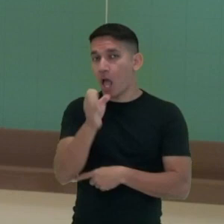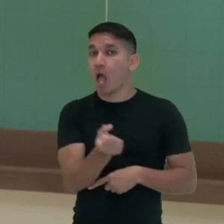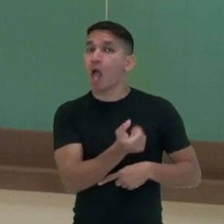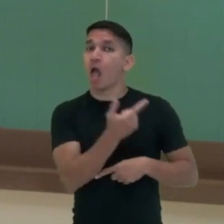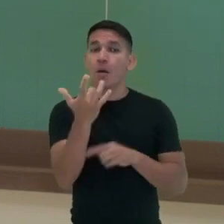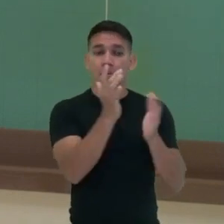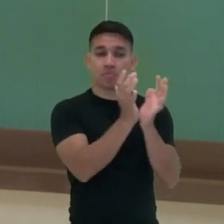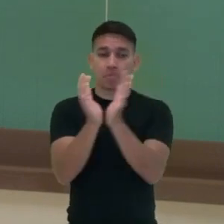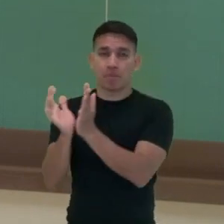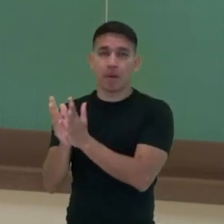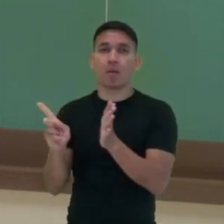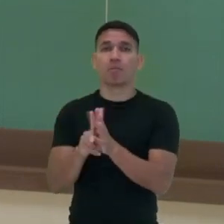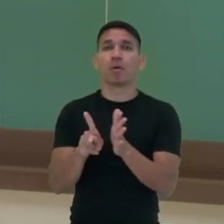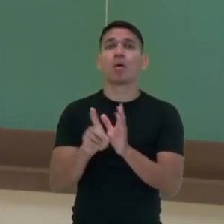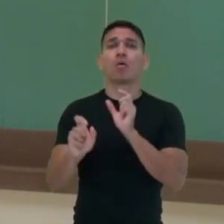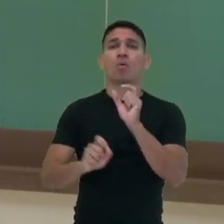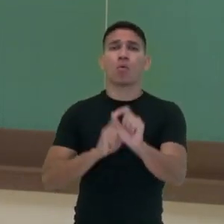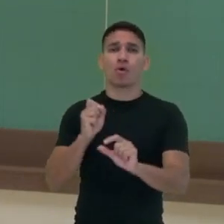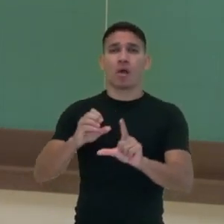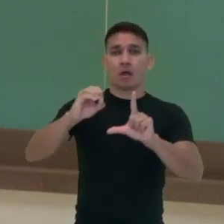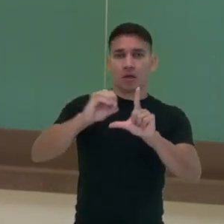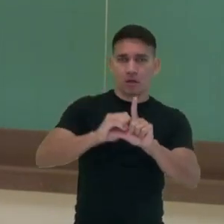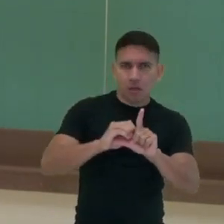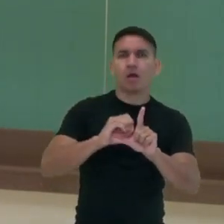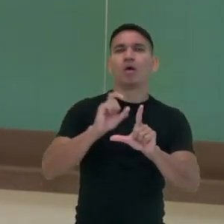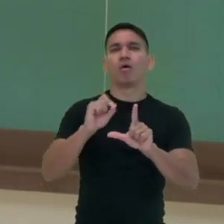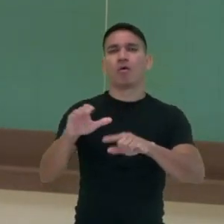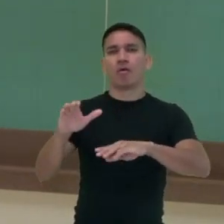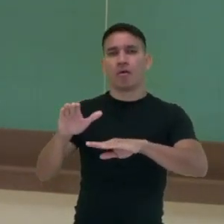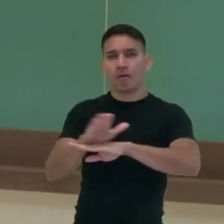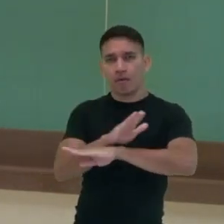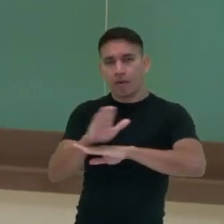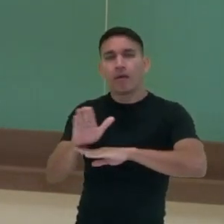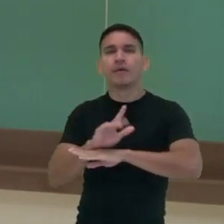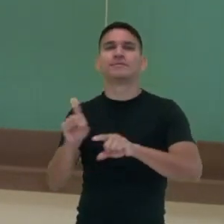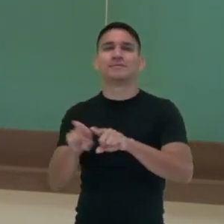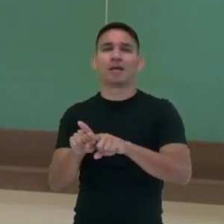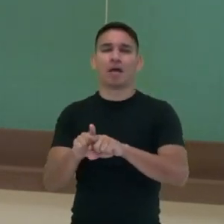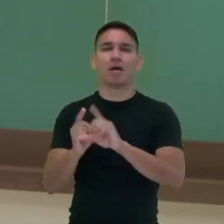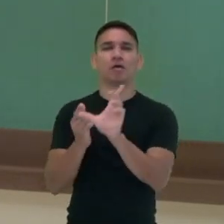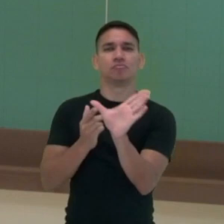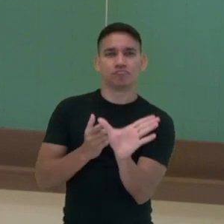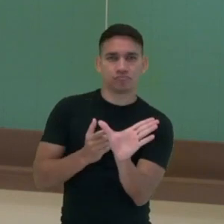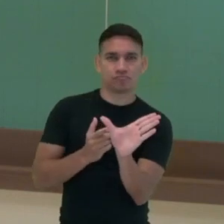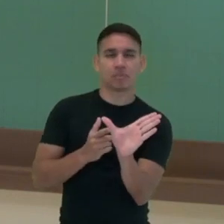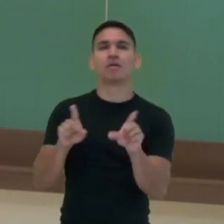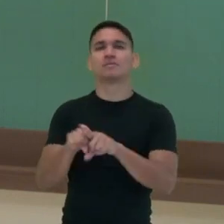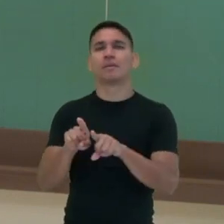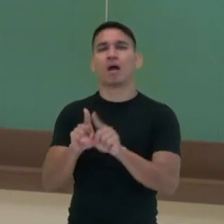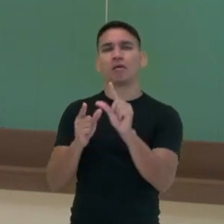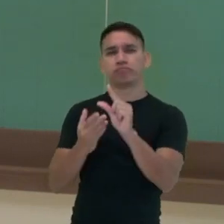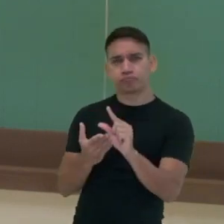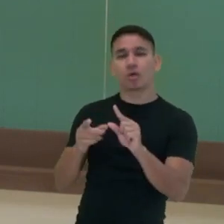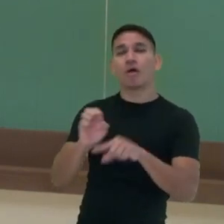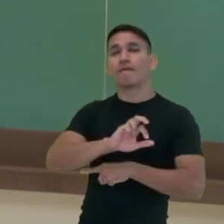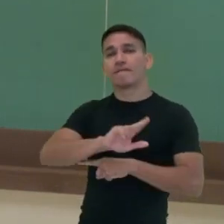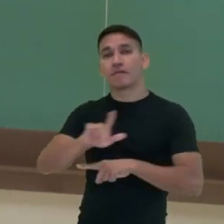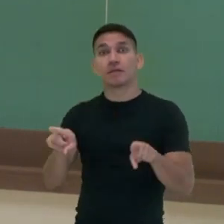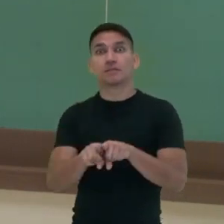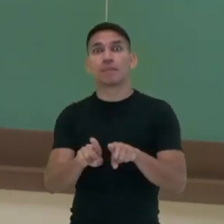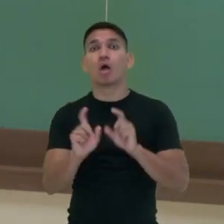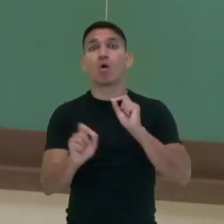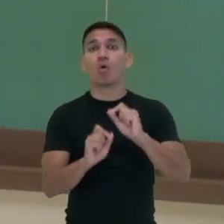classificações em raso, reto, agudo e obtuso. E também, além disso, né? Nós identificamos o que são retas paralelas,